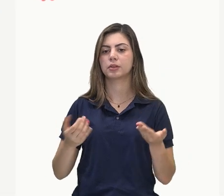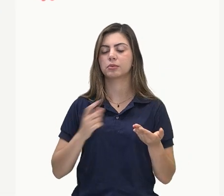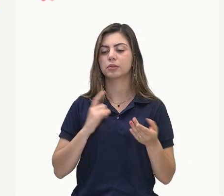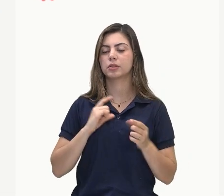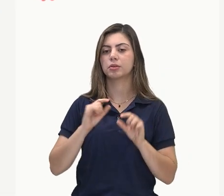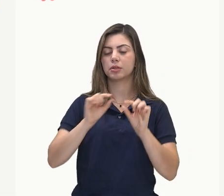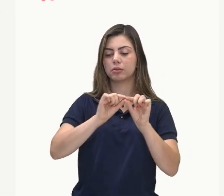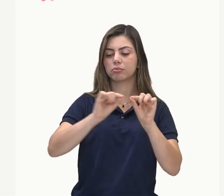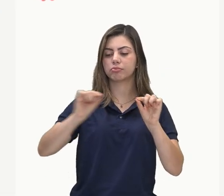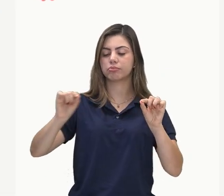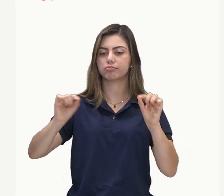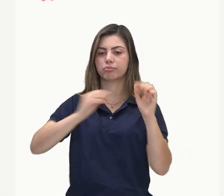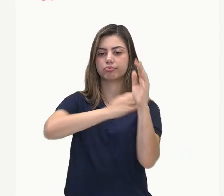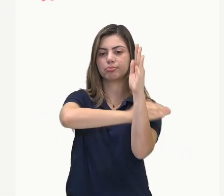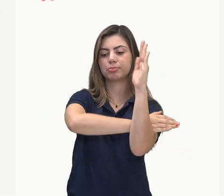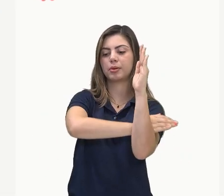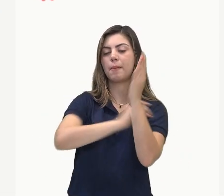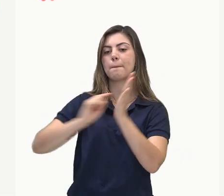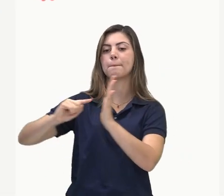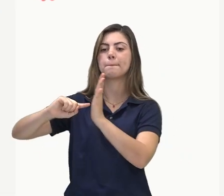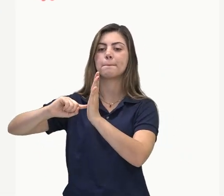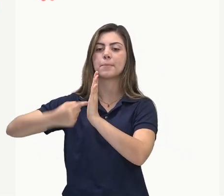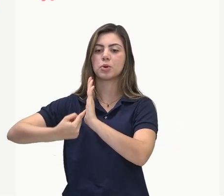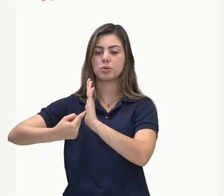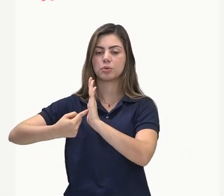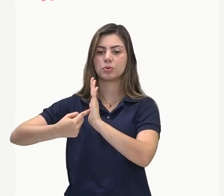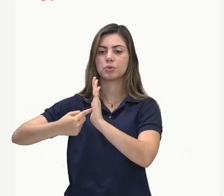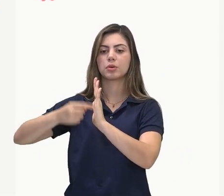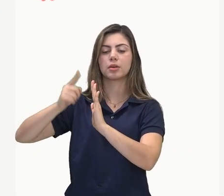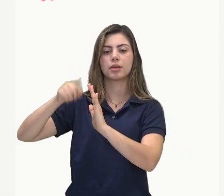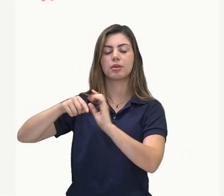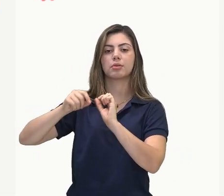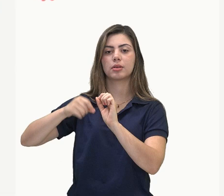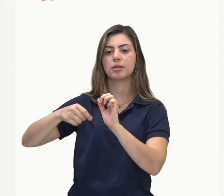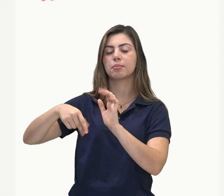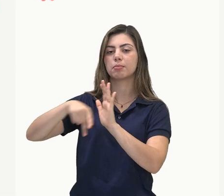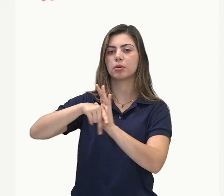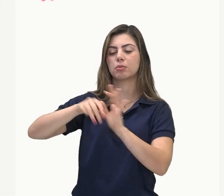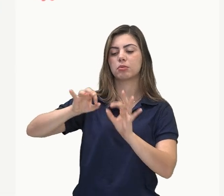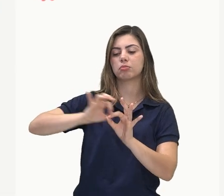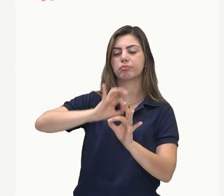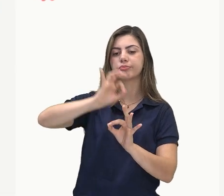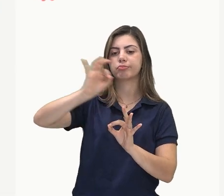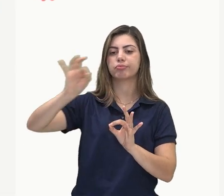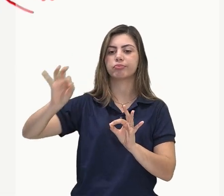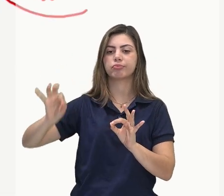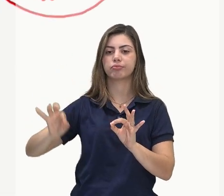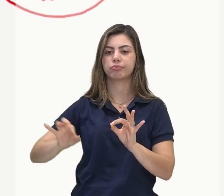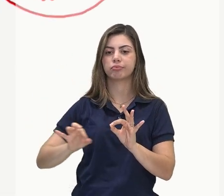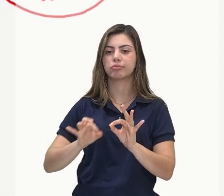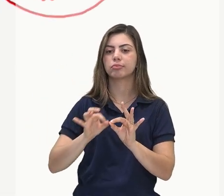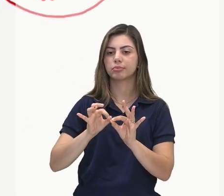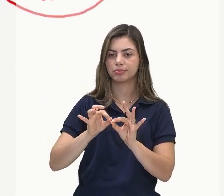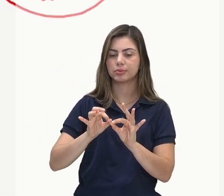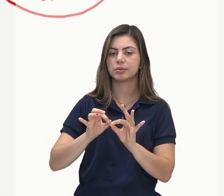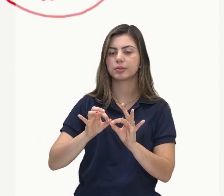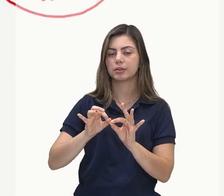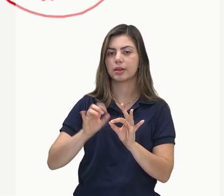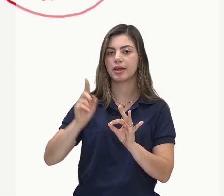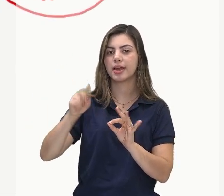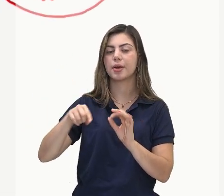pelas coordenadas AB, é o centro da circunferência, tá? Então, bem aqui vai se formar uma